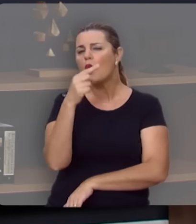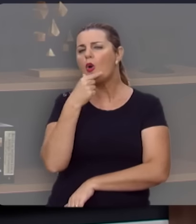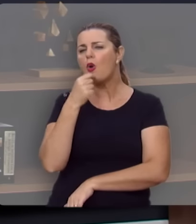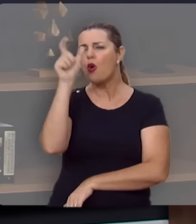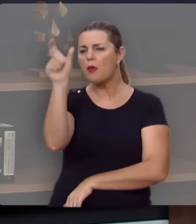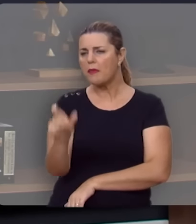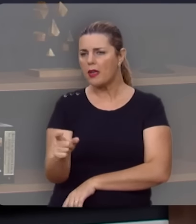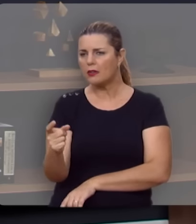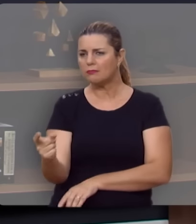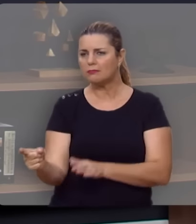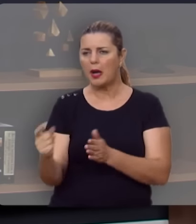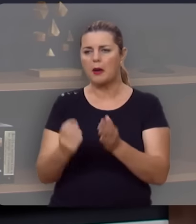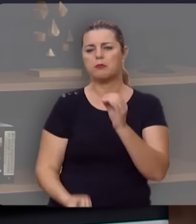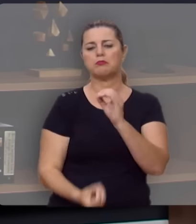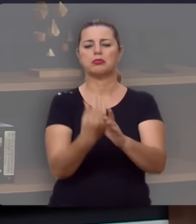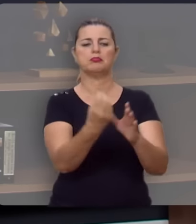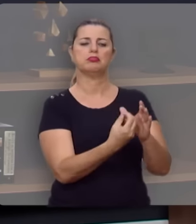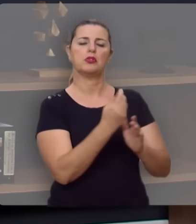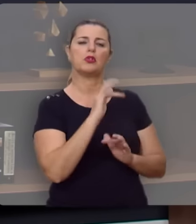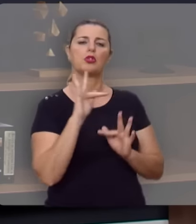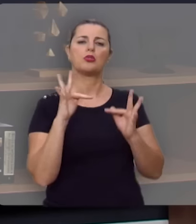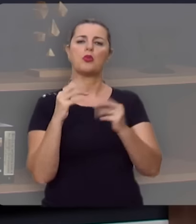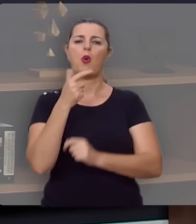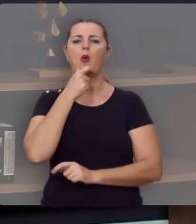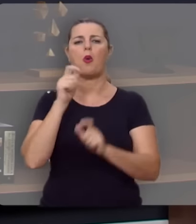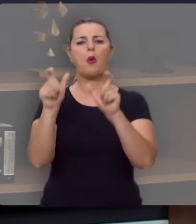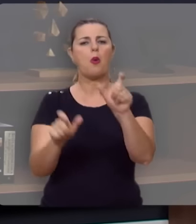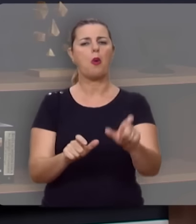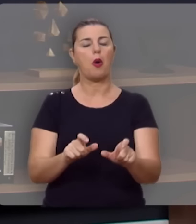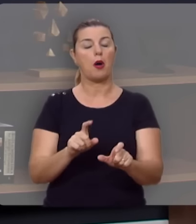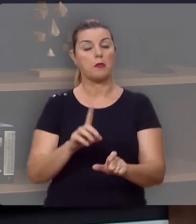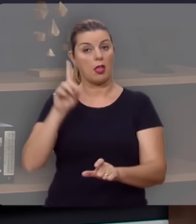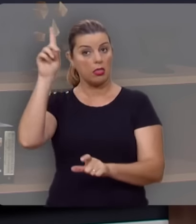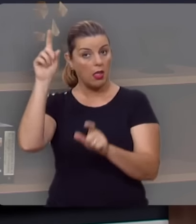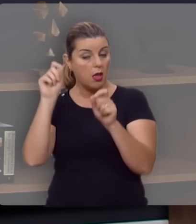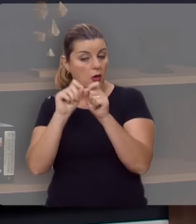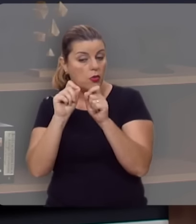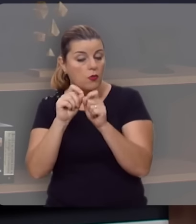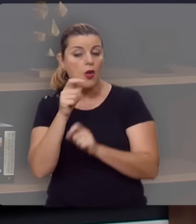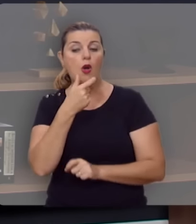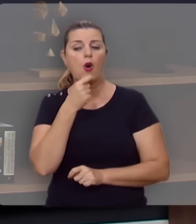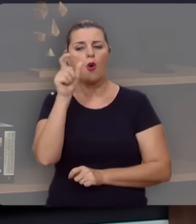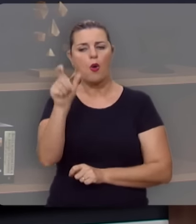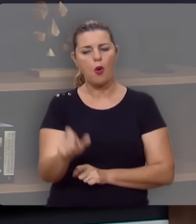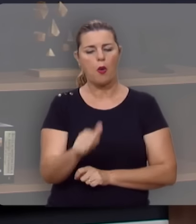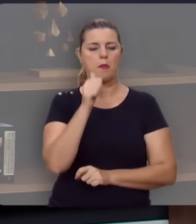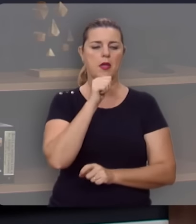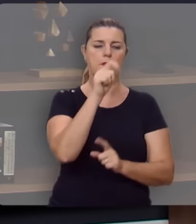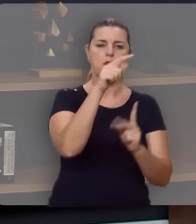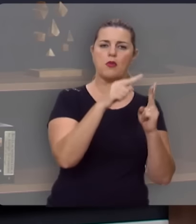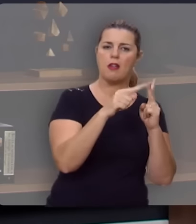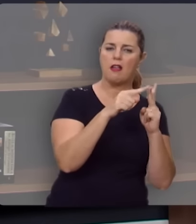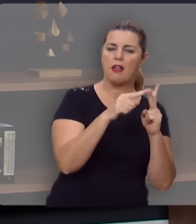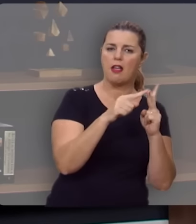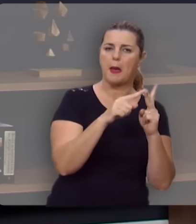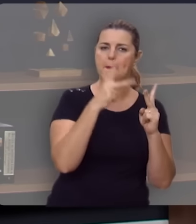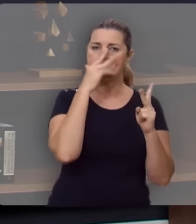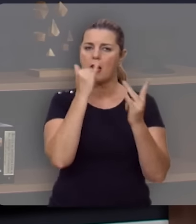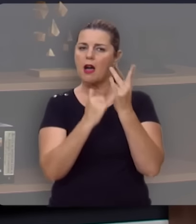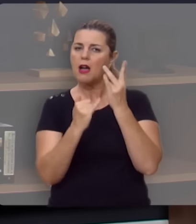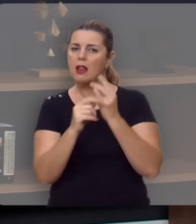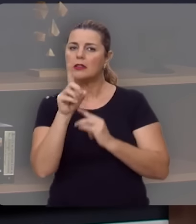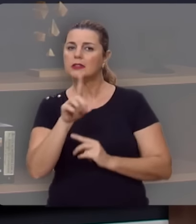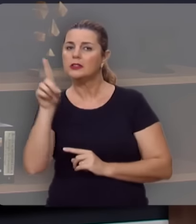homem vieram todos os homens. Então, Paulo está dizendo que Deus criou o homem e a mulher, a sua imagem,